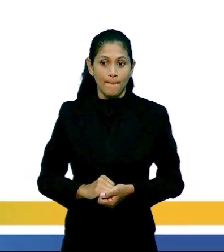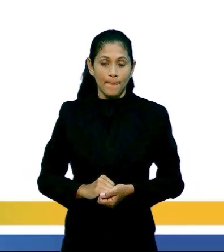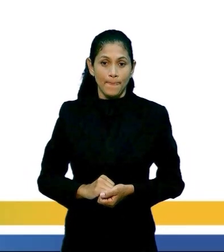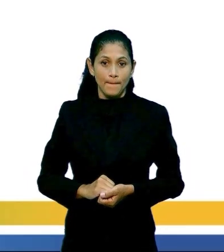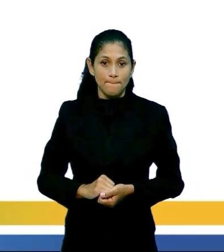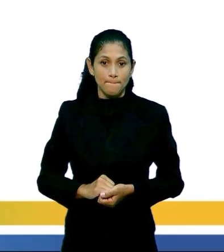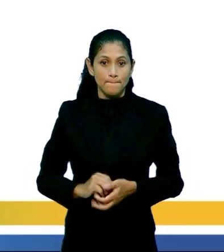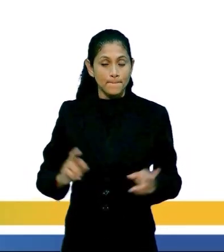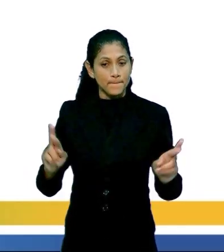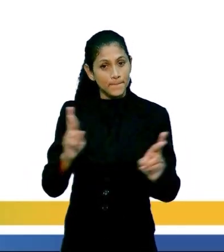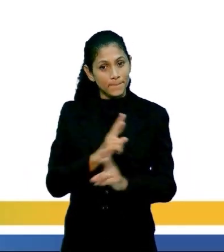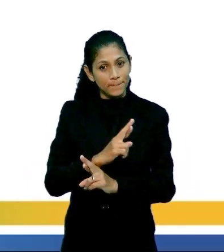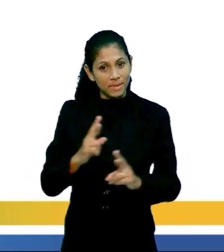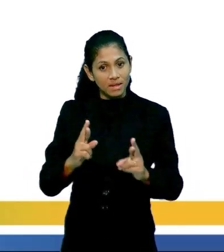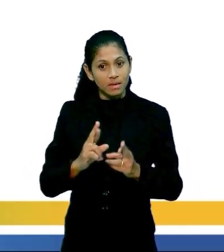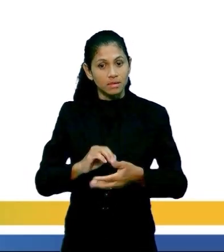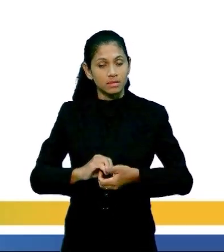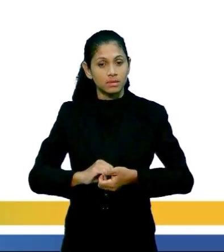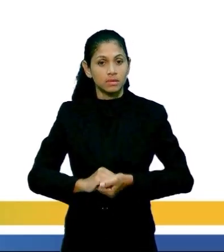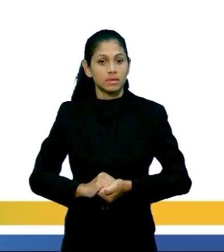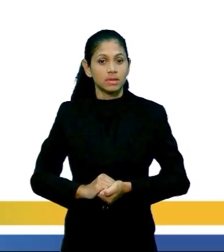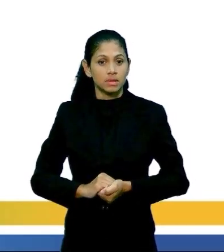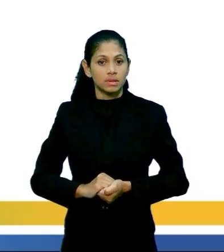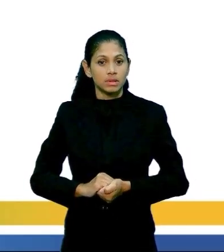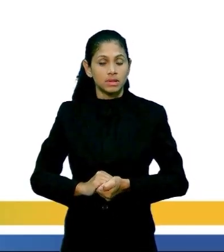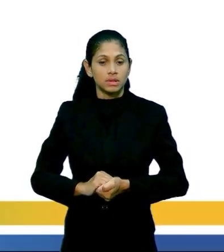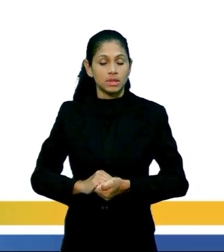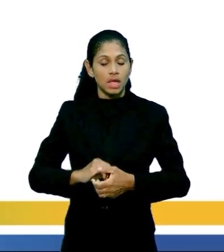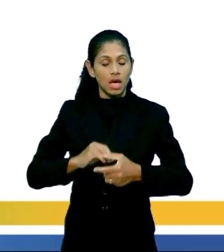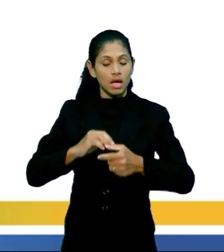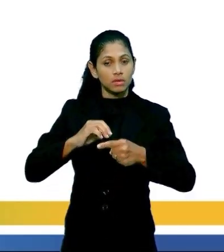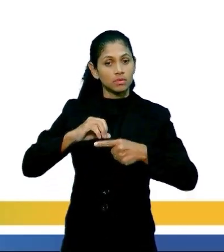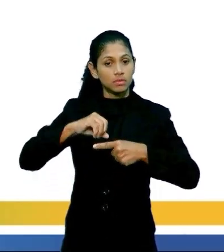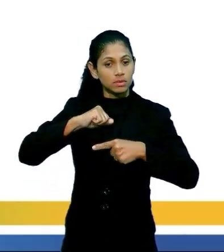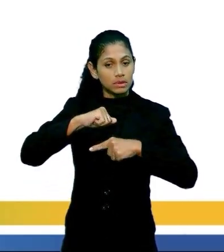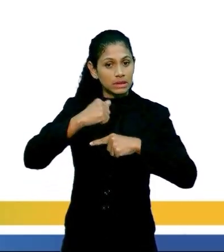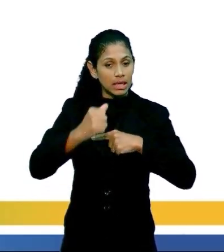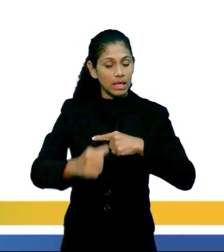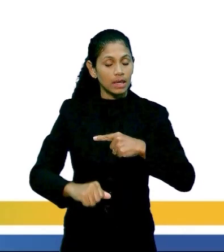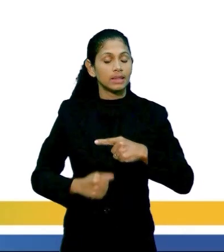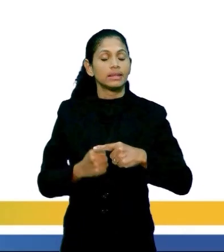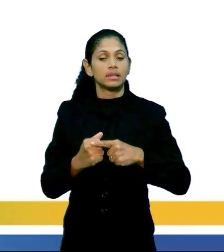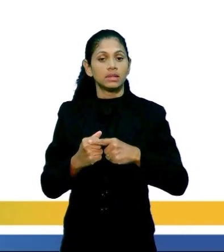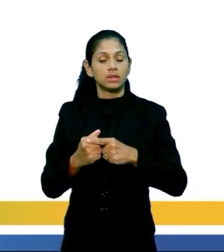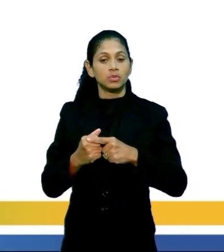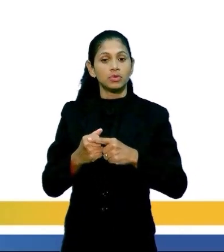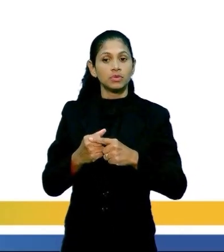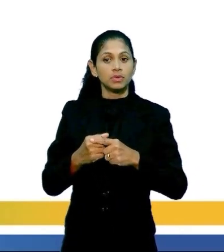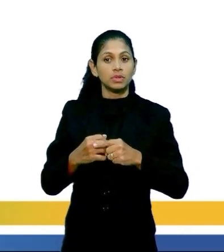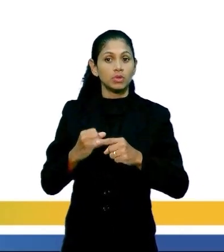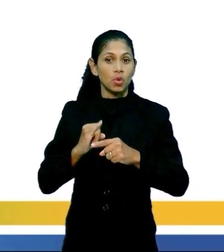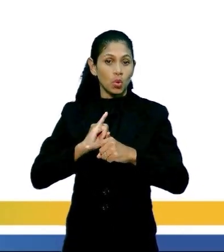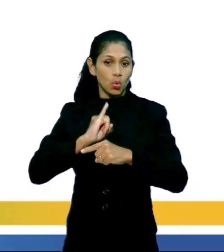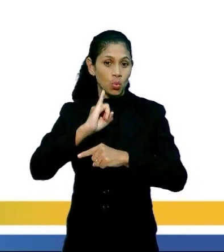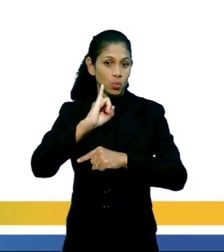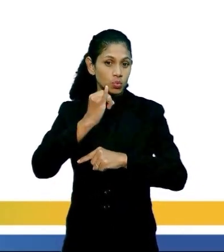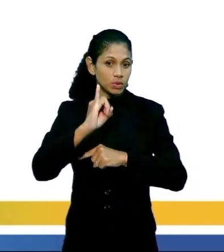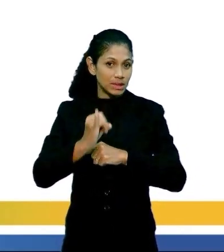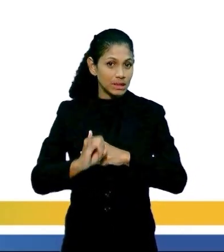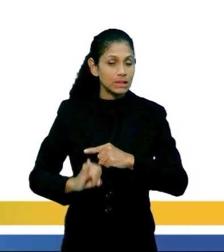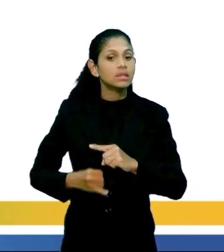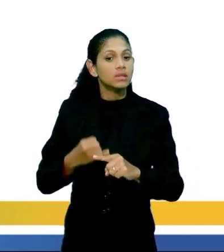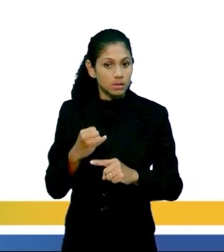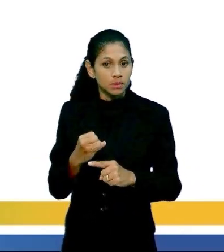Com relação aos átomos e íons, essa parte aqui é o seguinte. Átomo, eles são